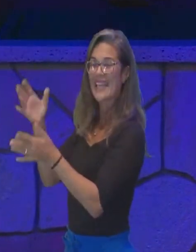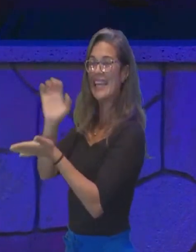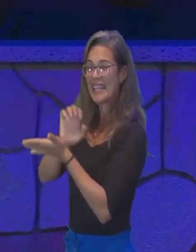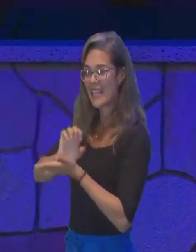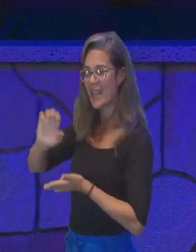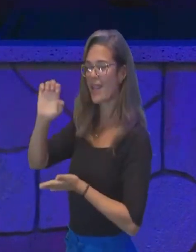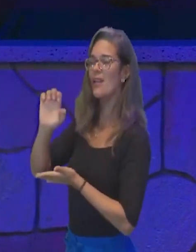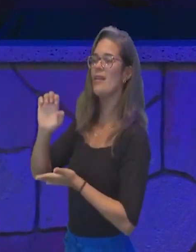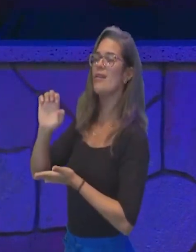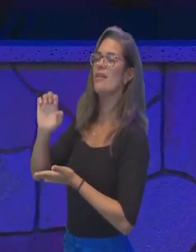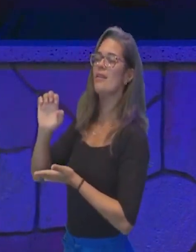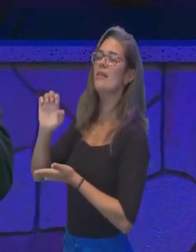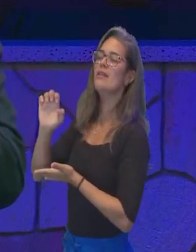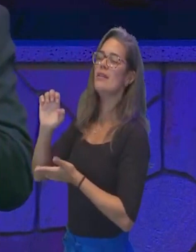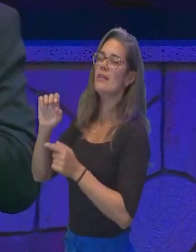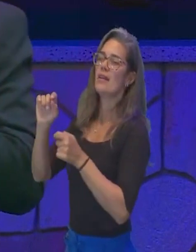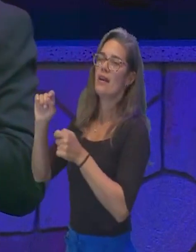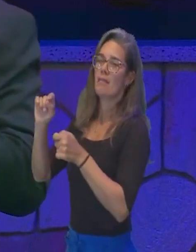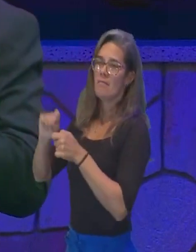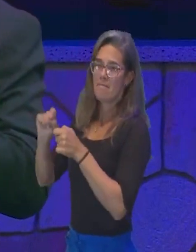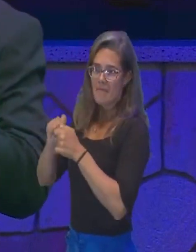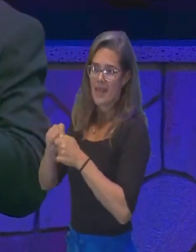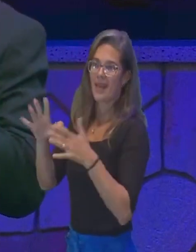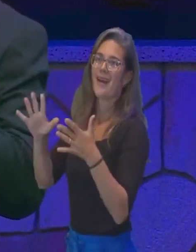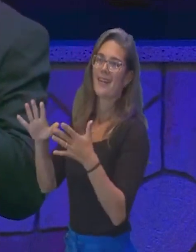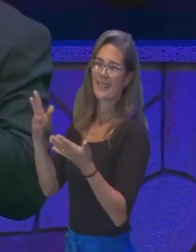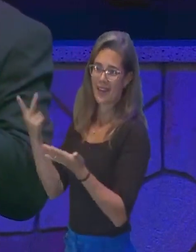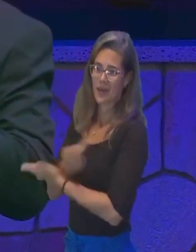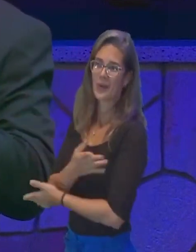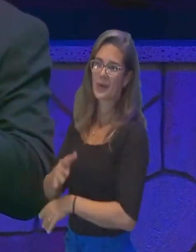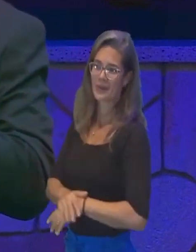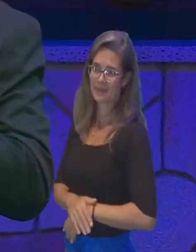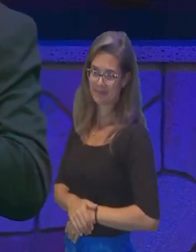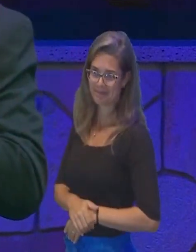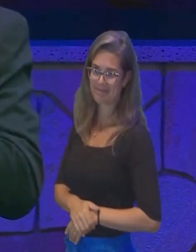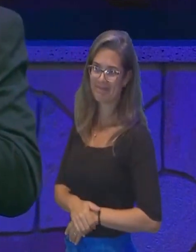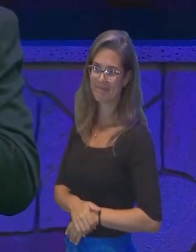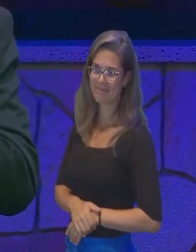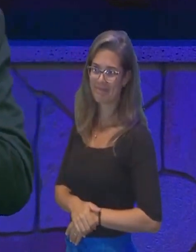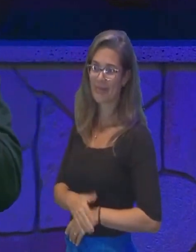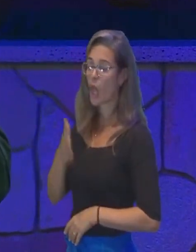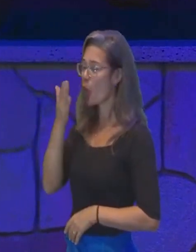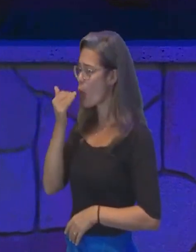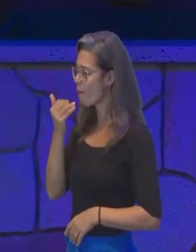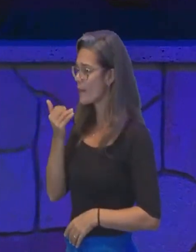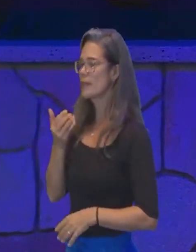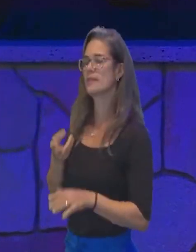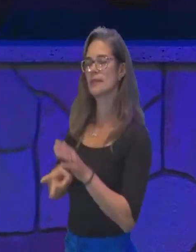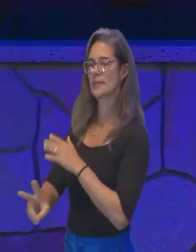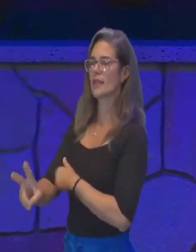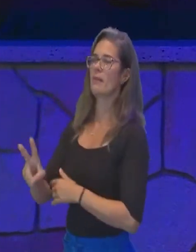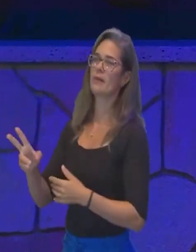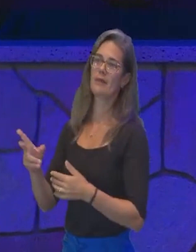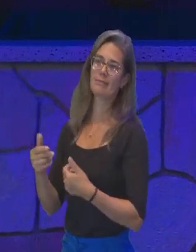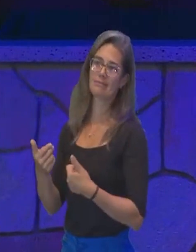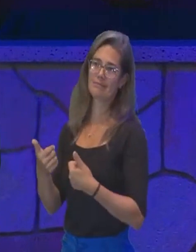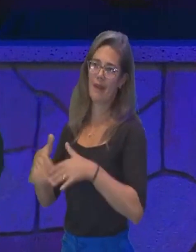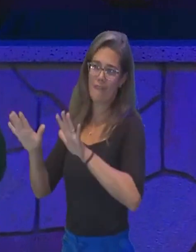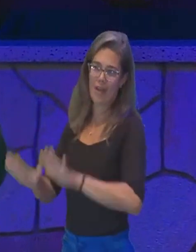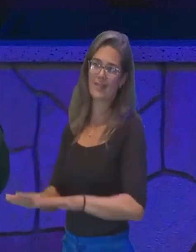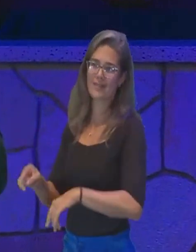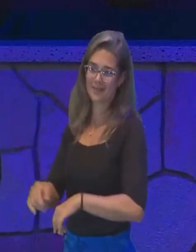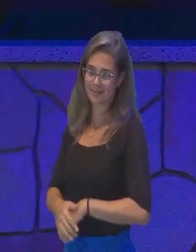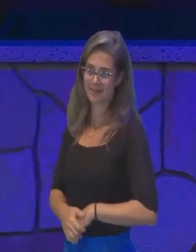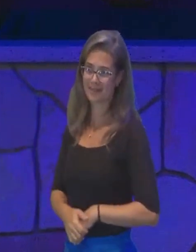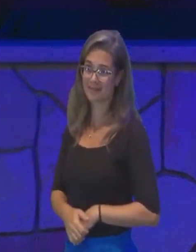operou um milagre ali, não faltou alimento para todos, até que a chuva viesse. Passado um tempo, queridos, vejam que